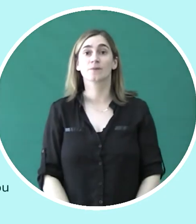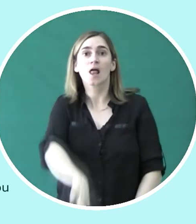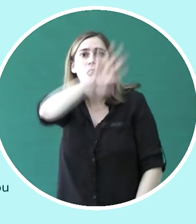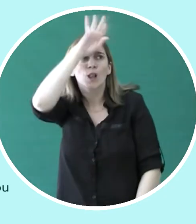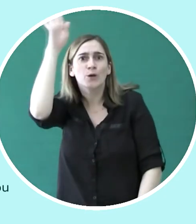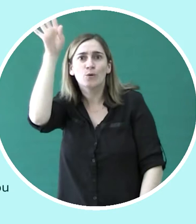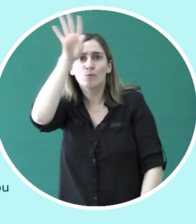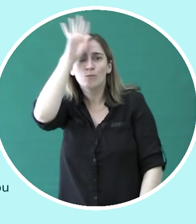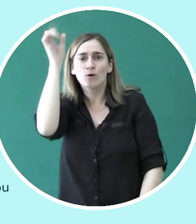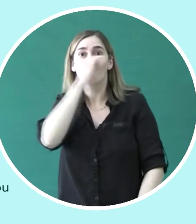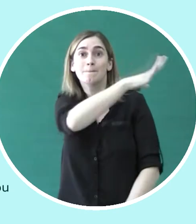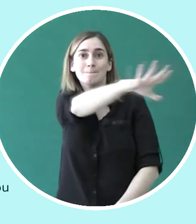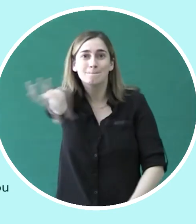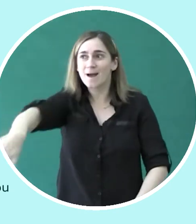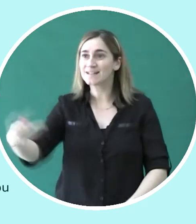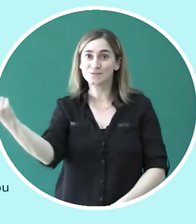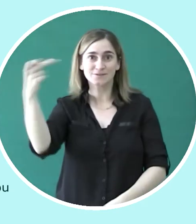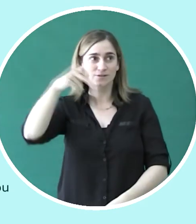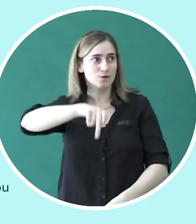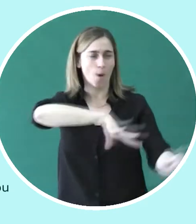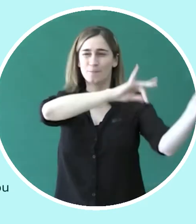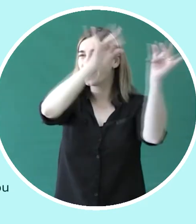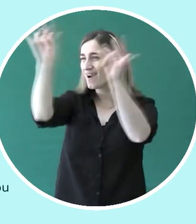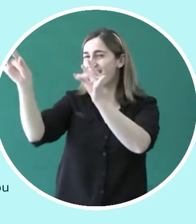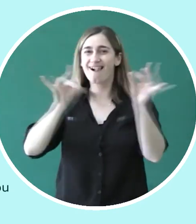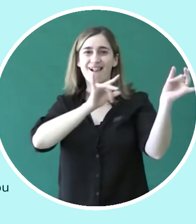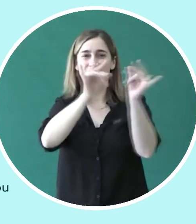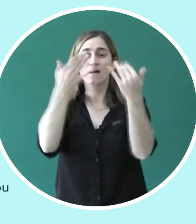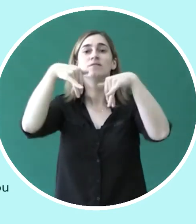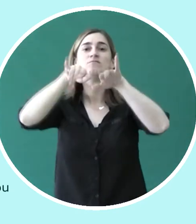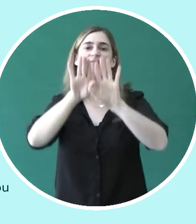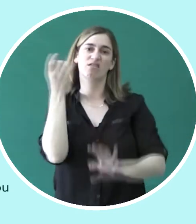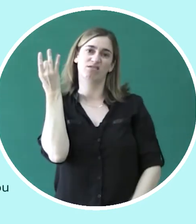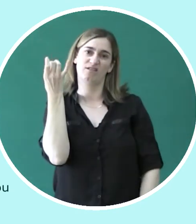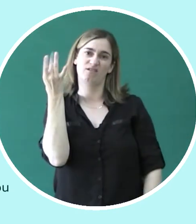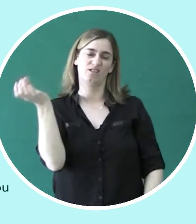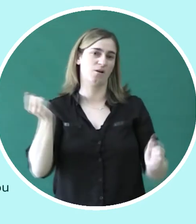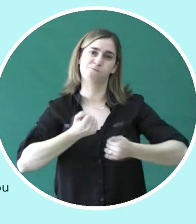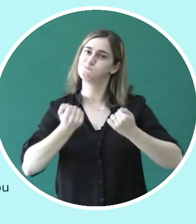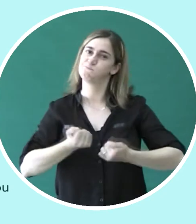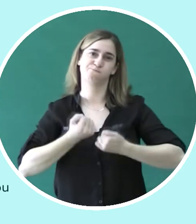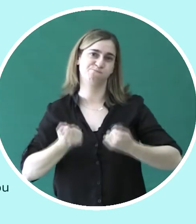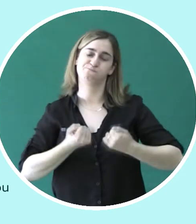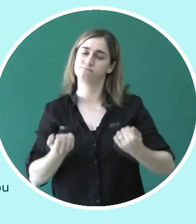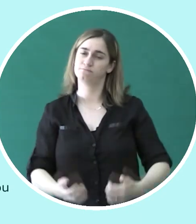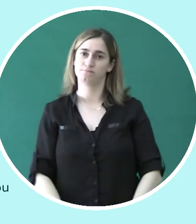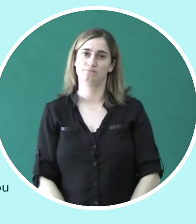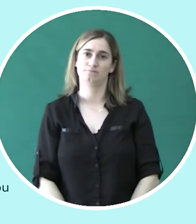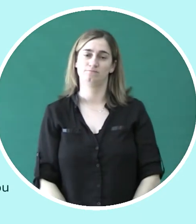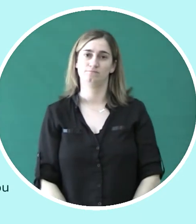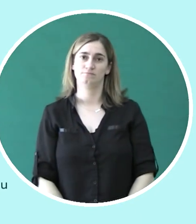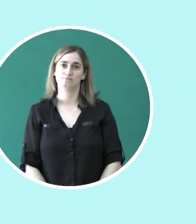Leopoldo chegou ao parque infantil e brincou, mas sem nada se divertir.